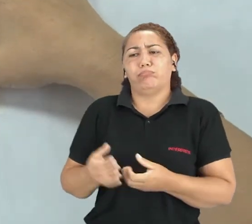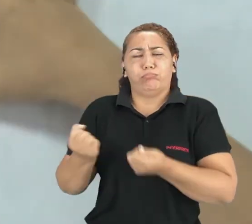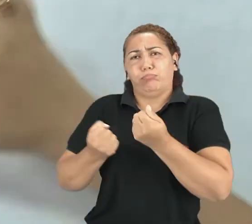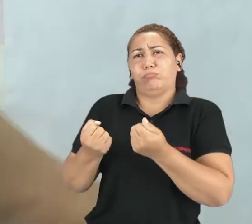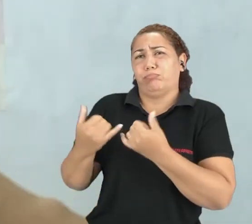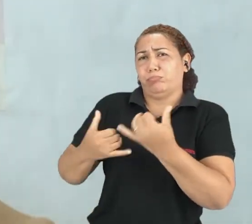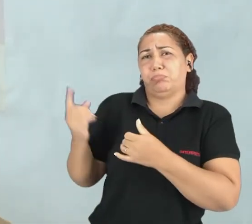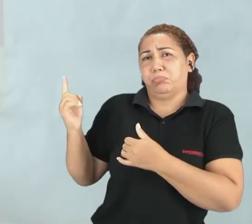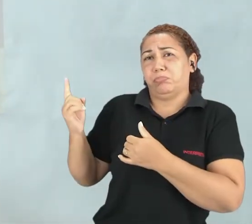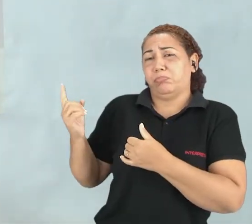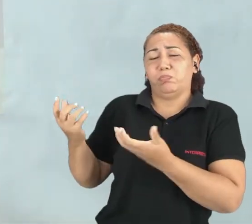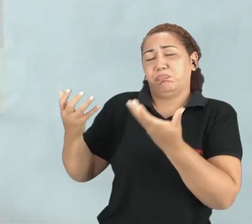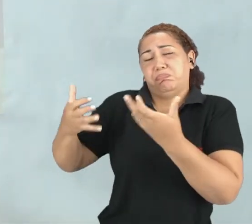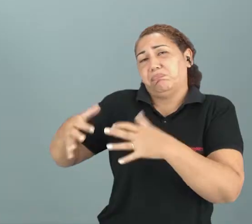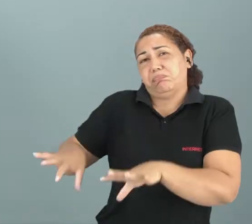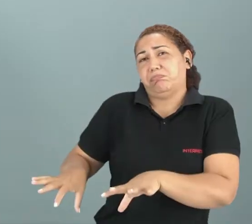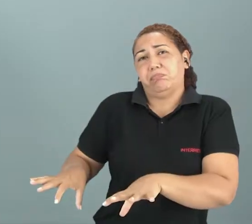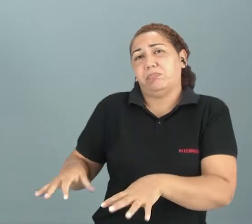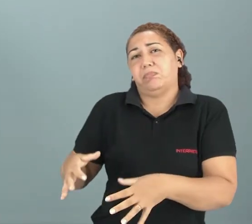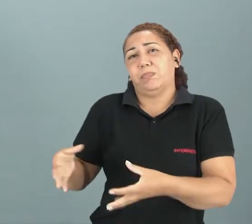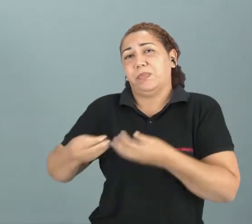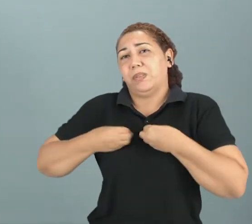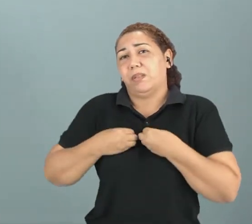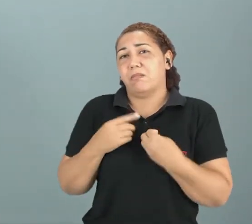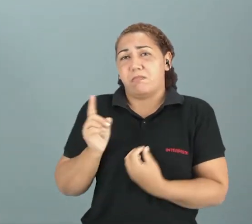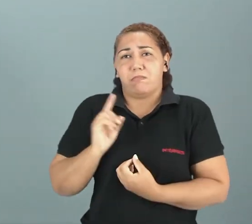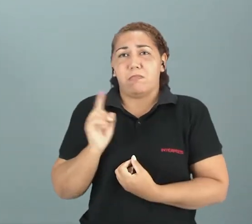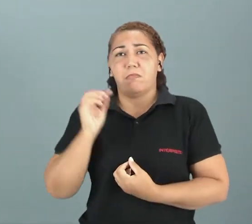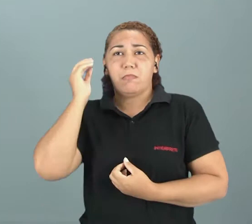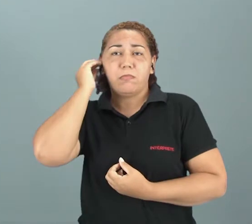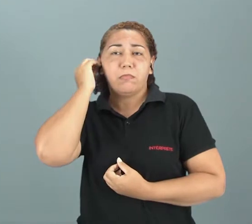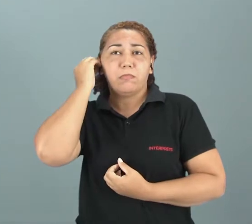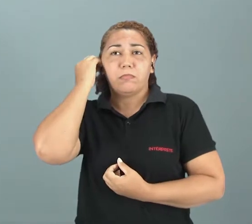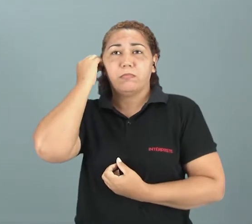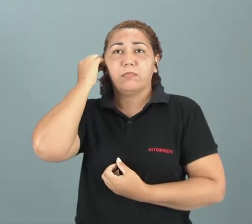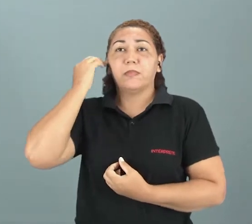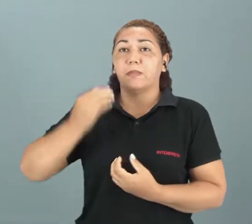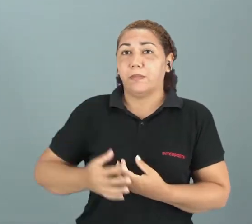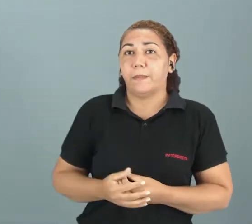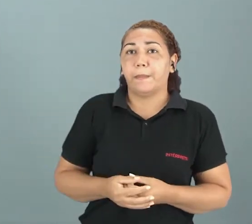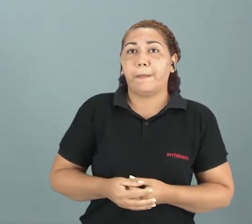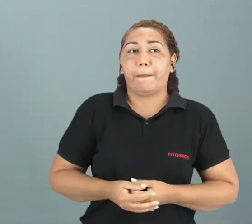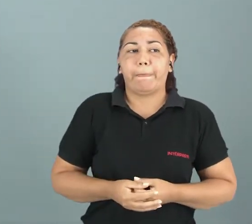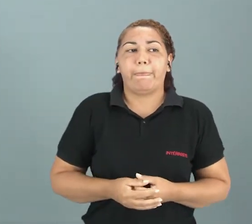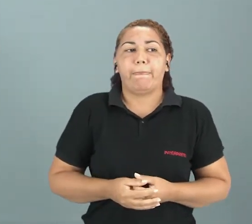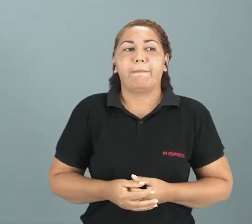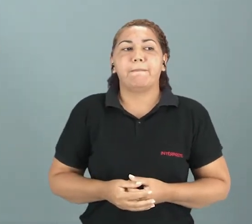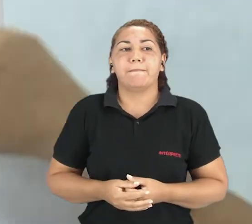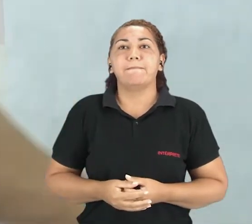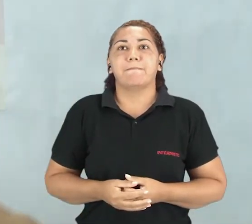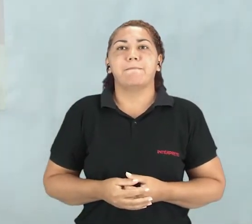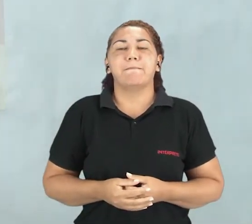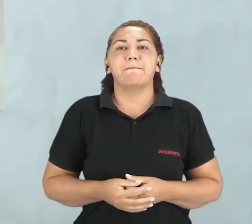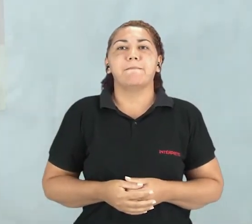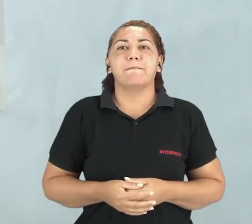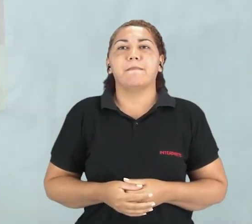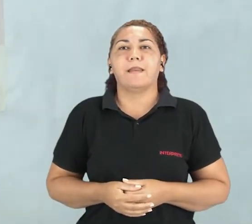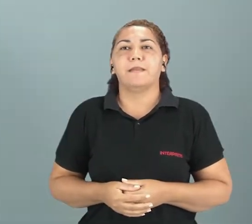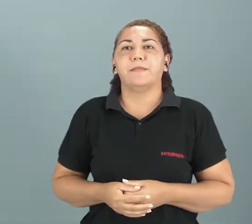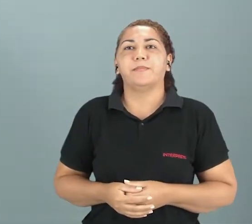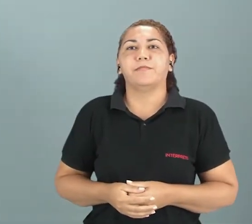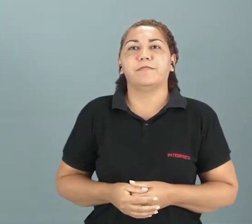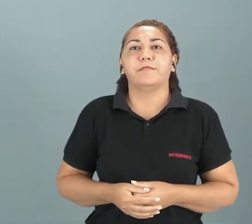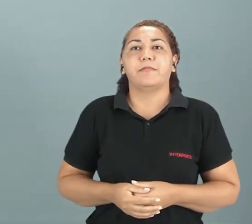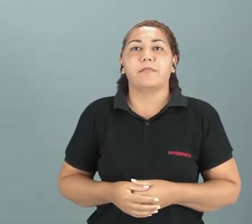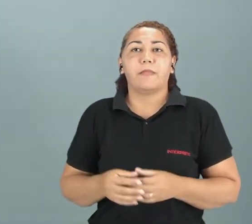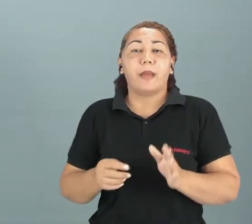né? Por isso que talvez tenha a palavra aniversário aqui para nos confundir. Por isso que é importante a gente voltar sempre para o texto. Ele pergunta qual o